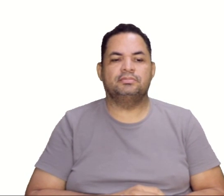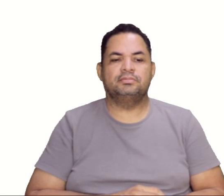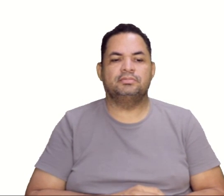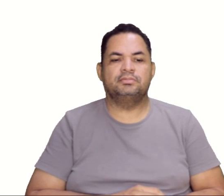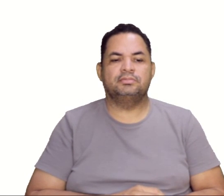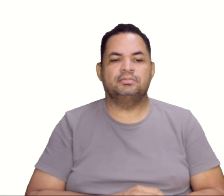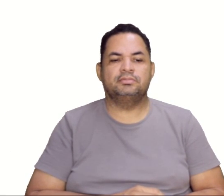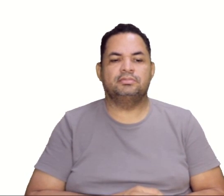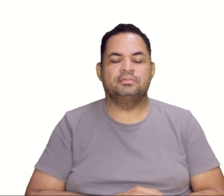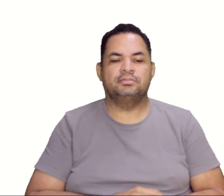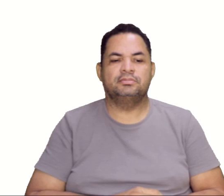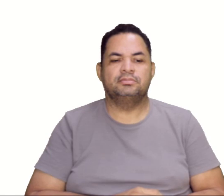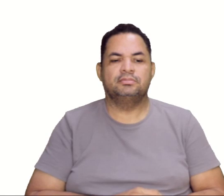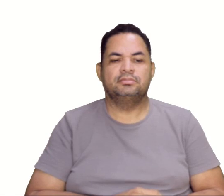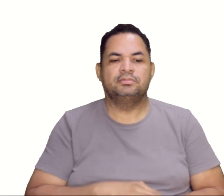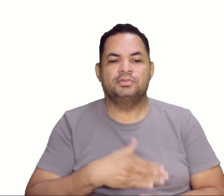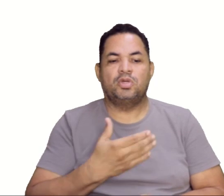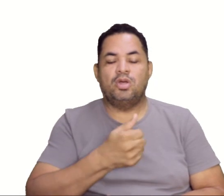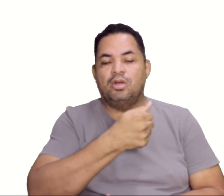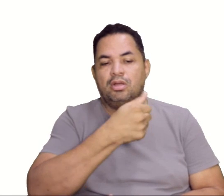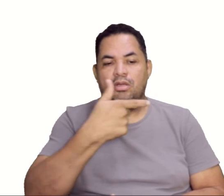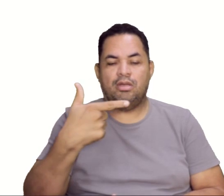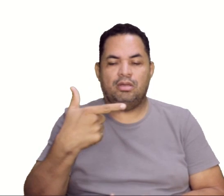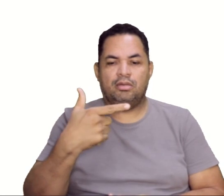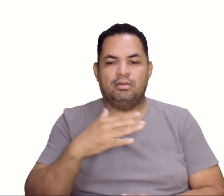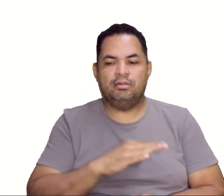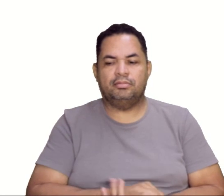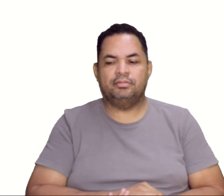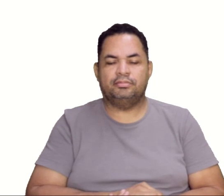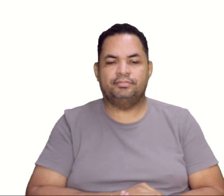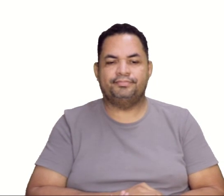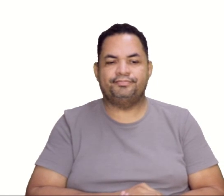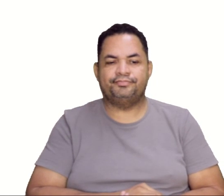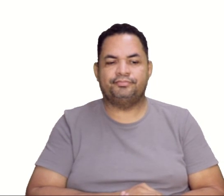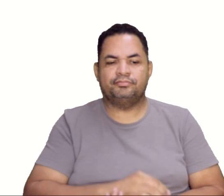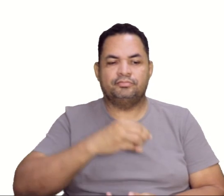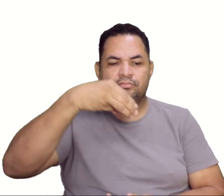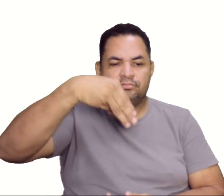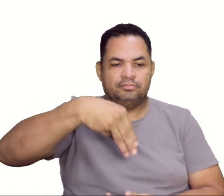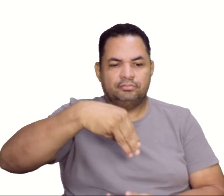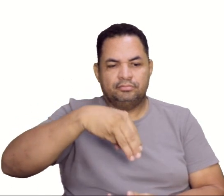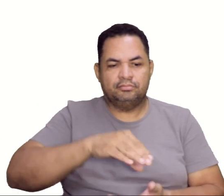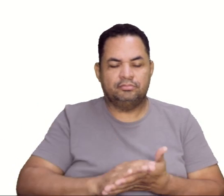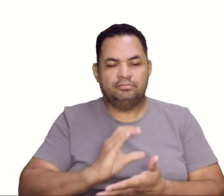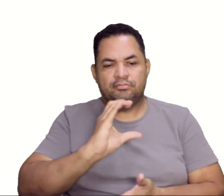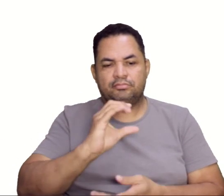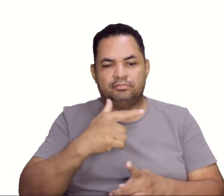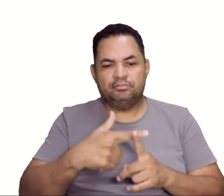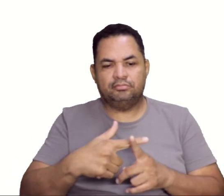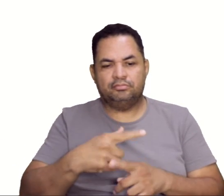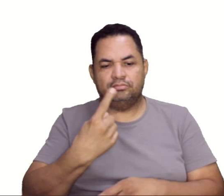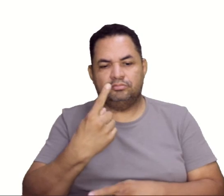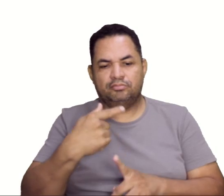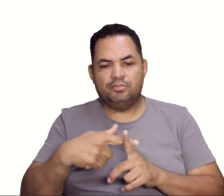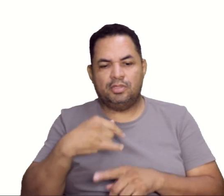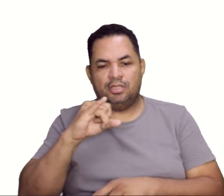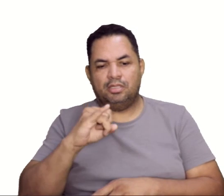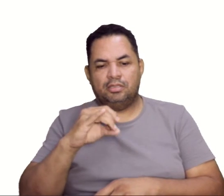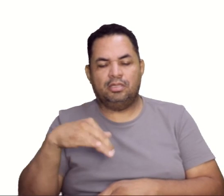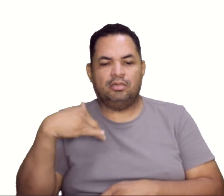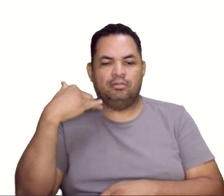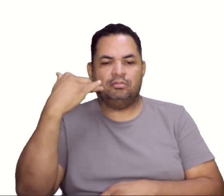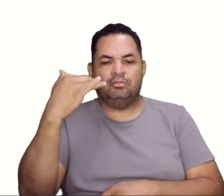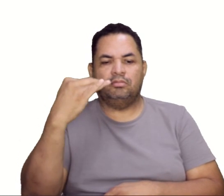ele já vai dizendo aqui qual é o expoente né Vamos lá montante é igual a capital vezes 1 + I